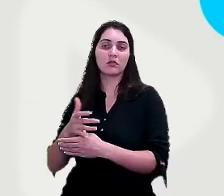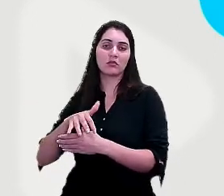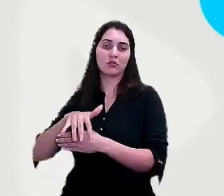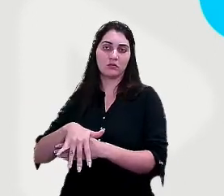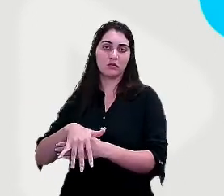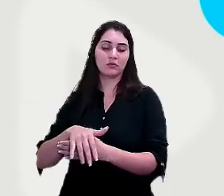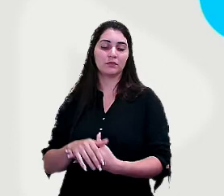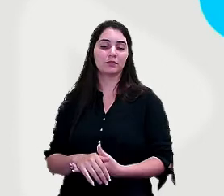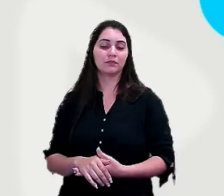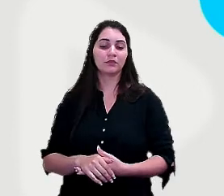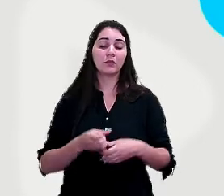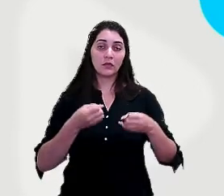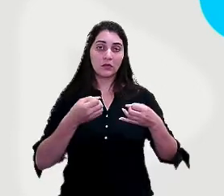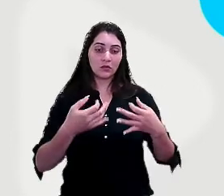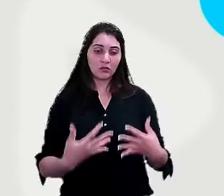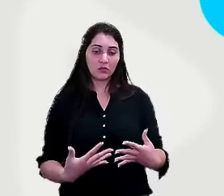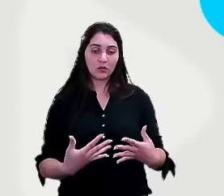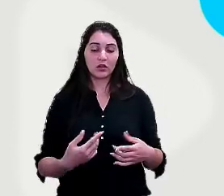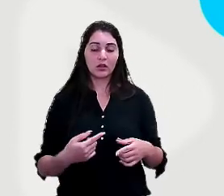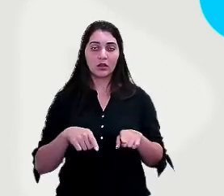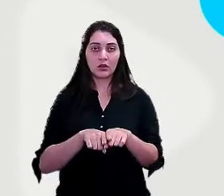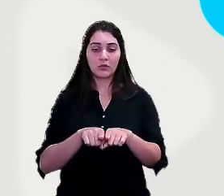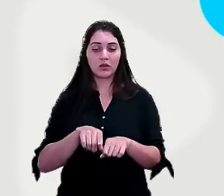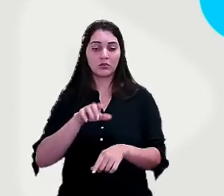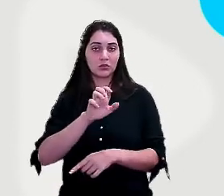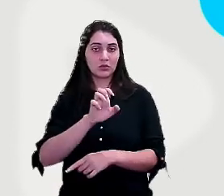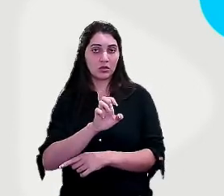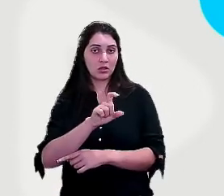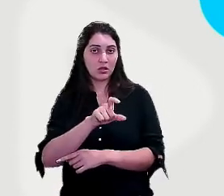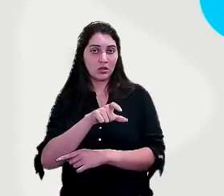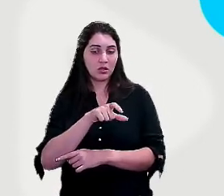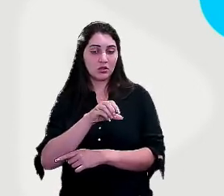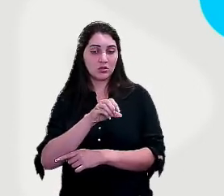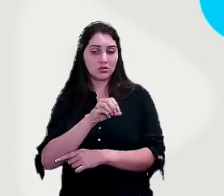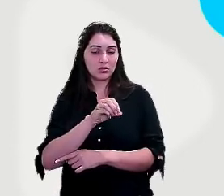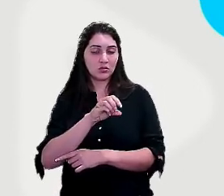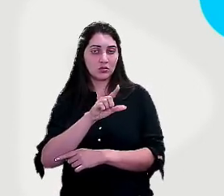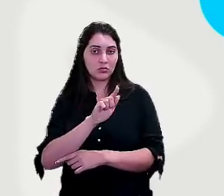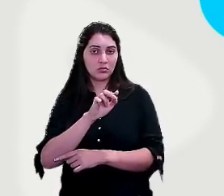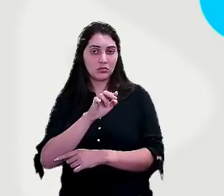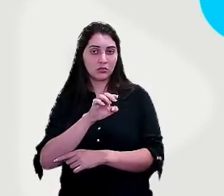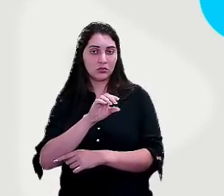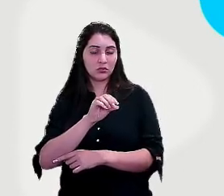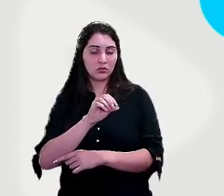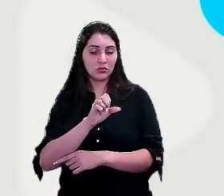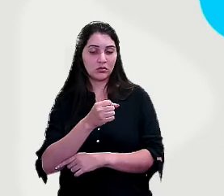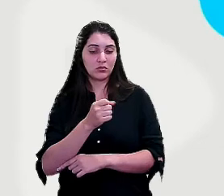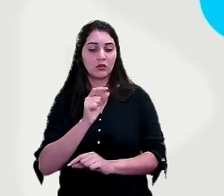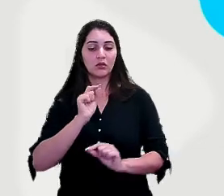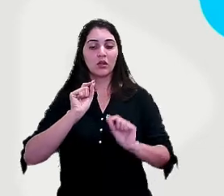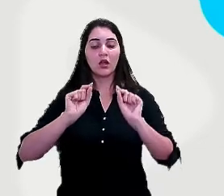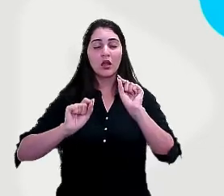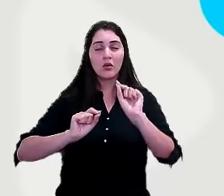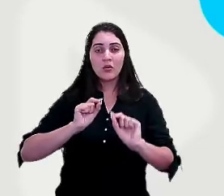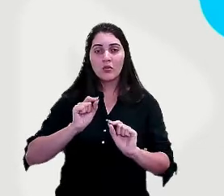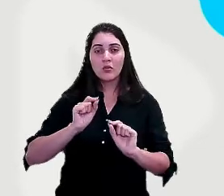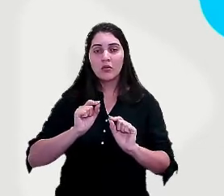E vamos falar um pouquinho sobre os agentes exógenos, né? Que é aqueles que são o que modelam,